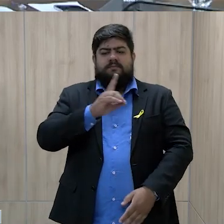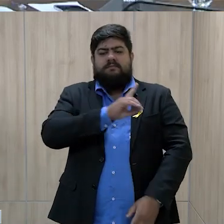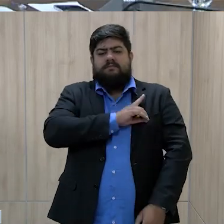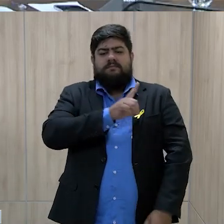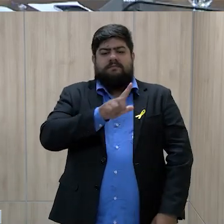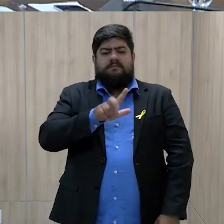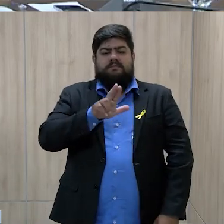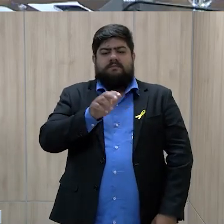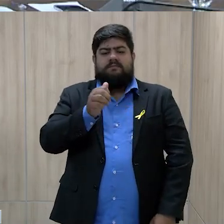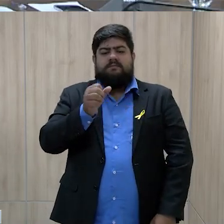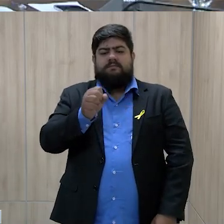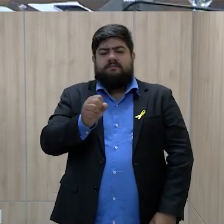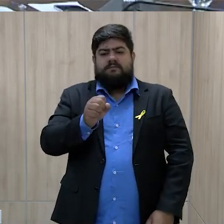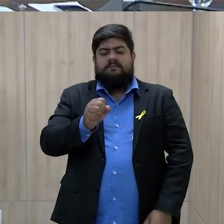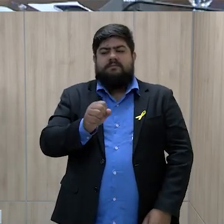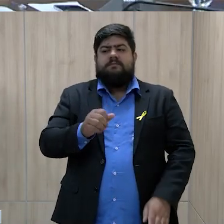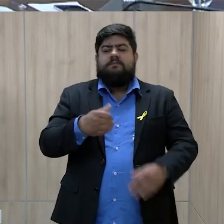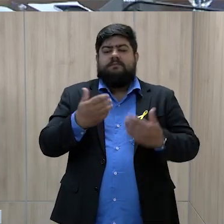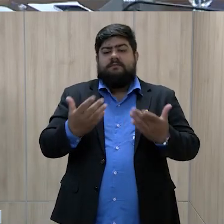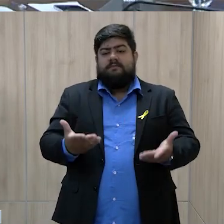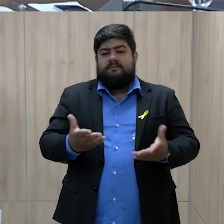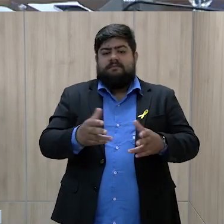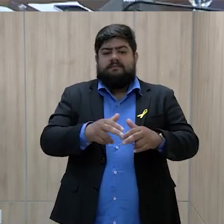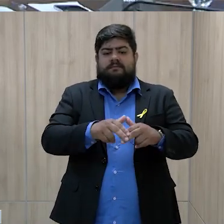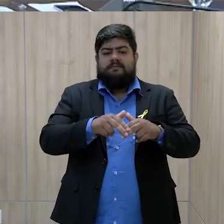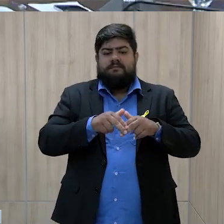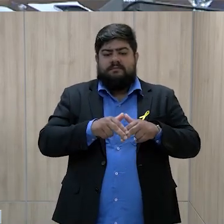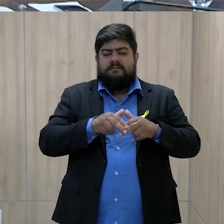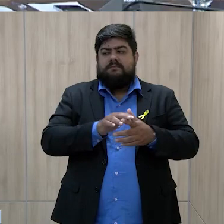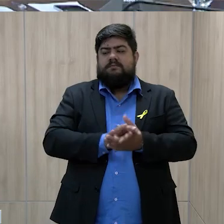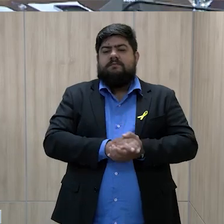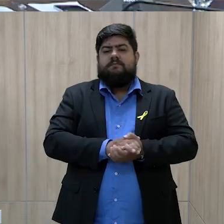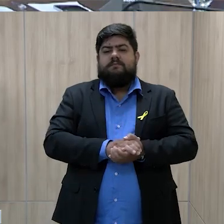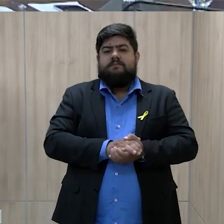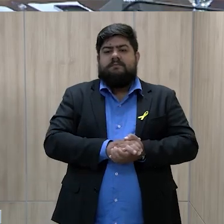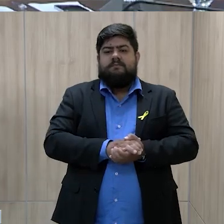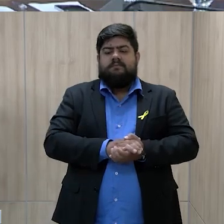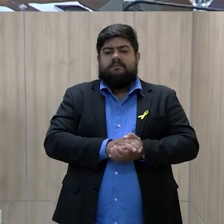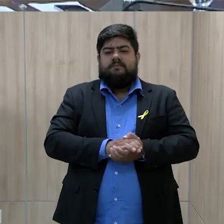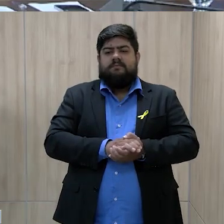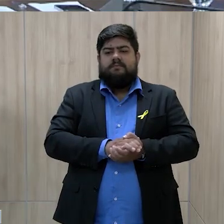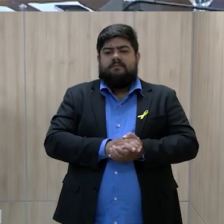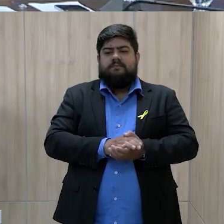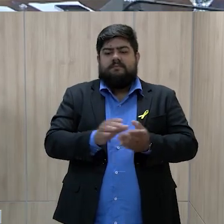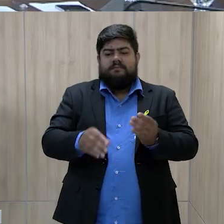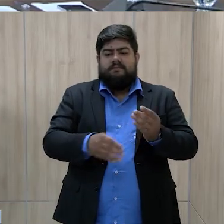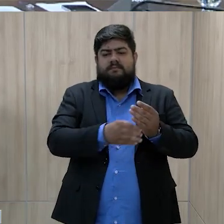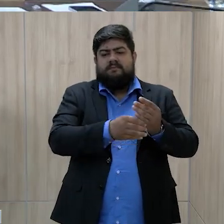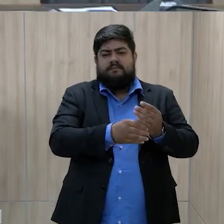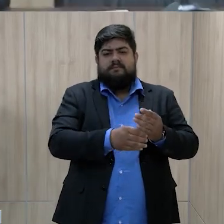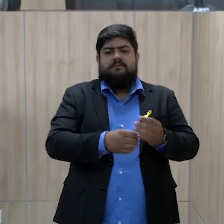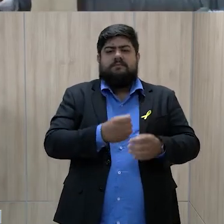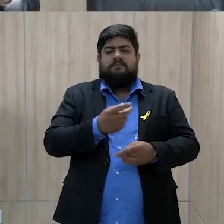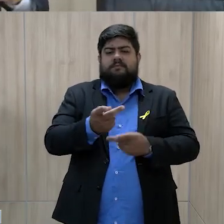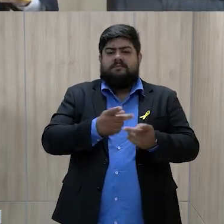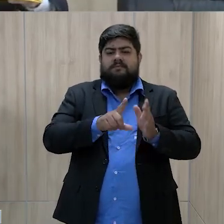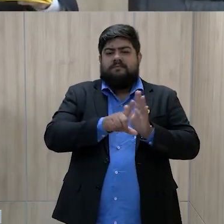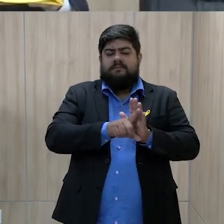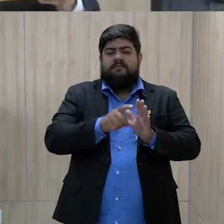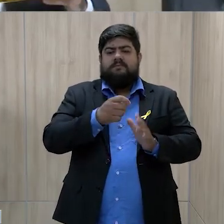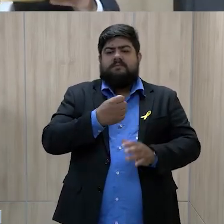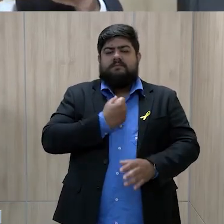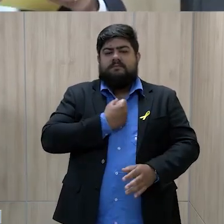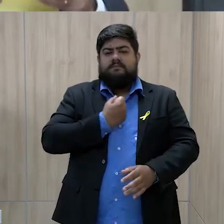deputado delegado Lucas portanto por isso foi a penso aqui ao projeto número 30